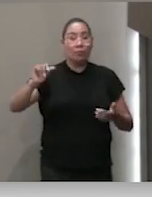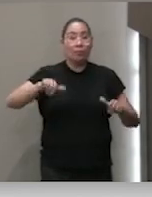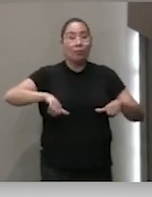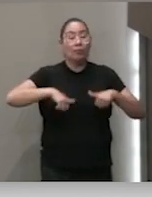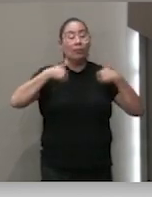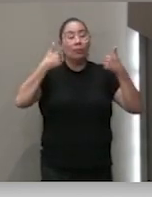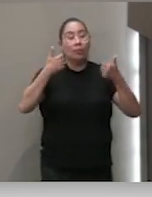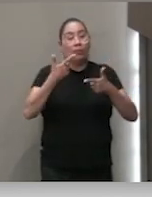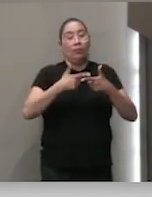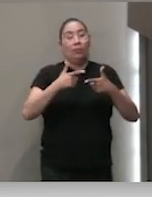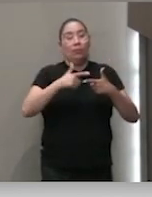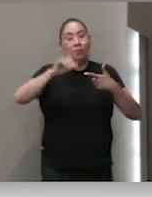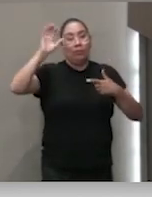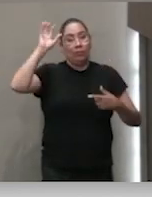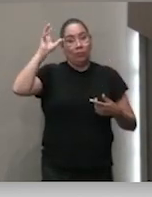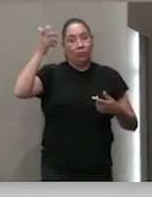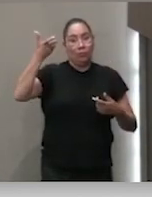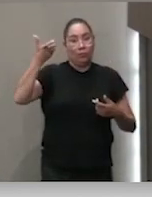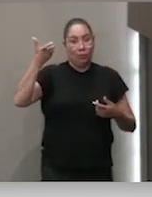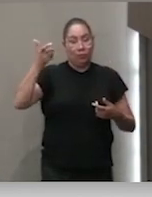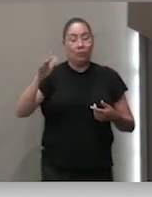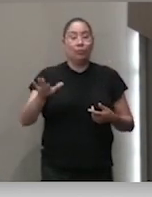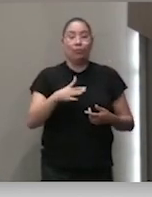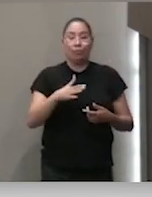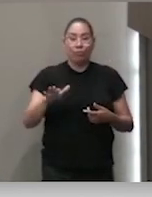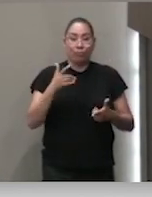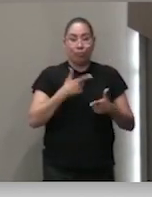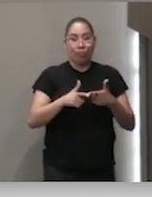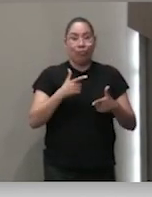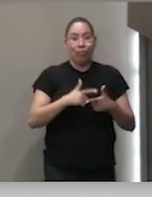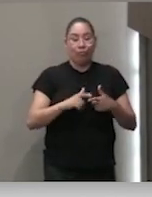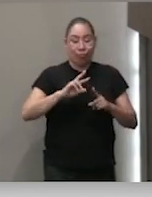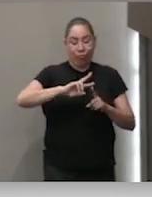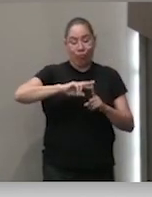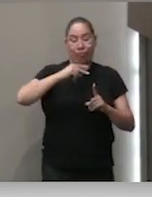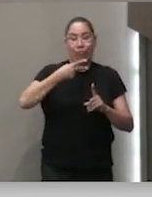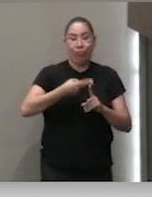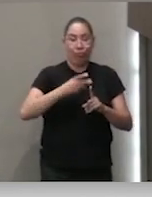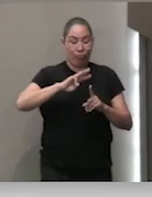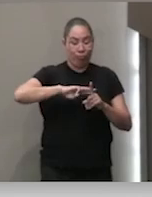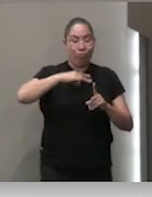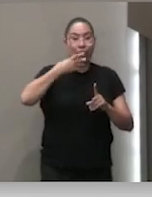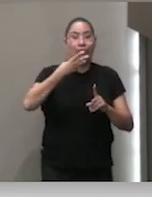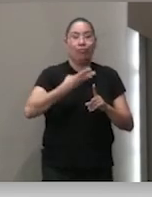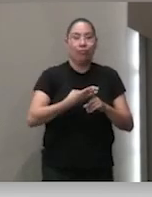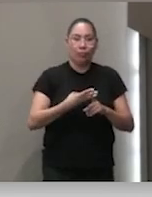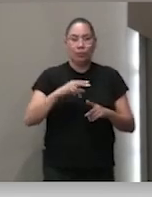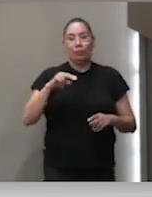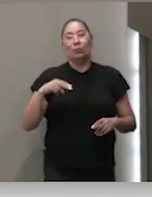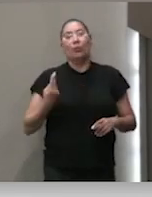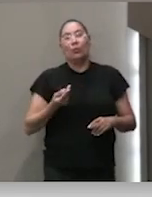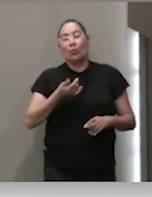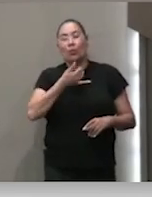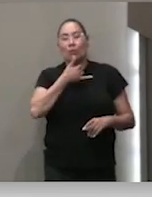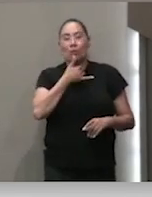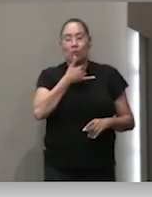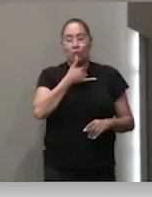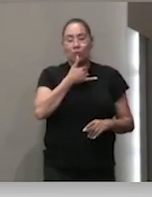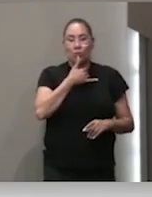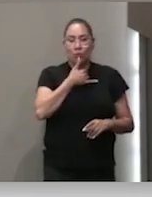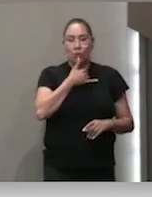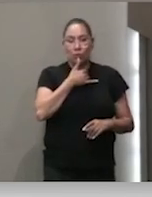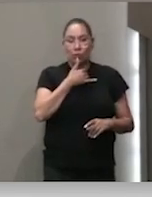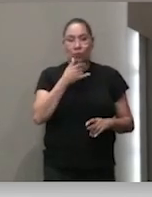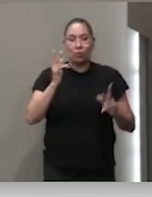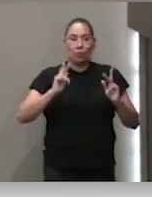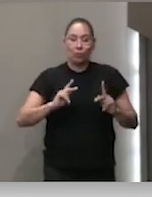com o problema resolvido, e não muitas vezes com o problema dobrado ou triplicado, ou então infelizmente, né,